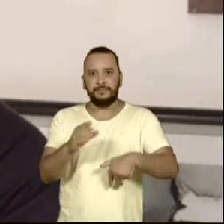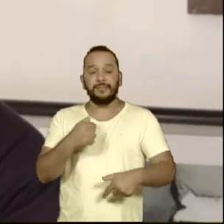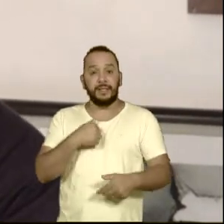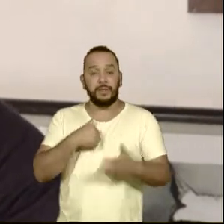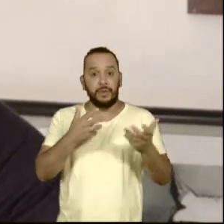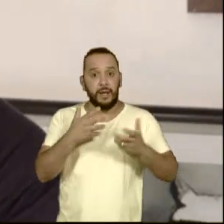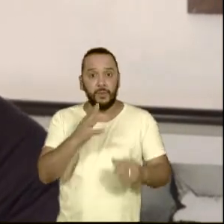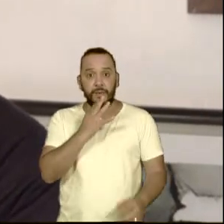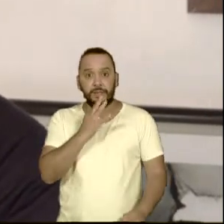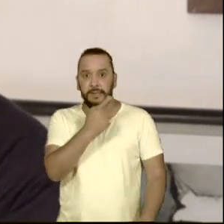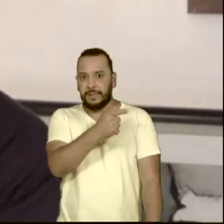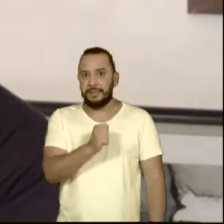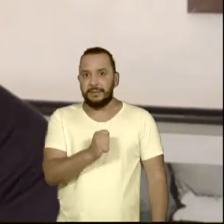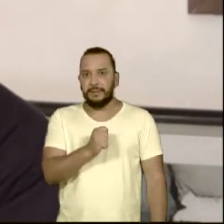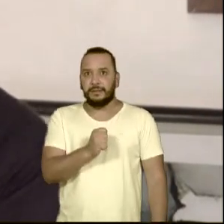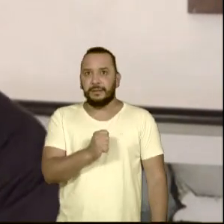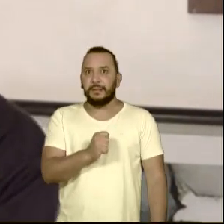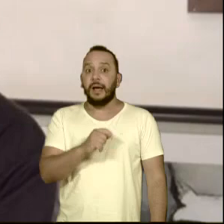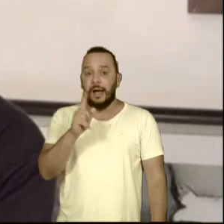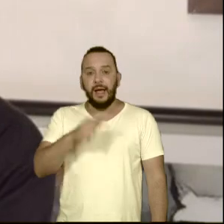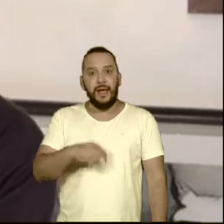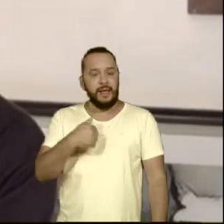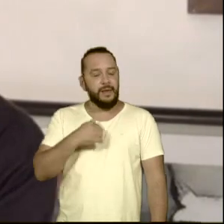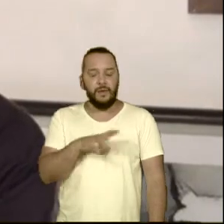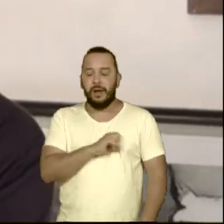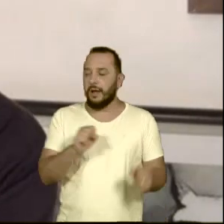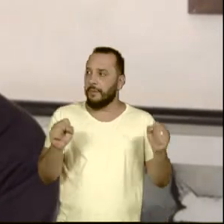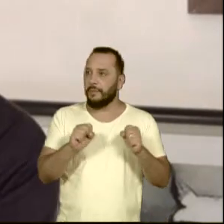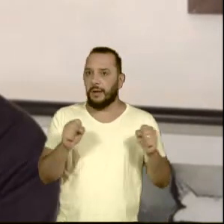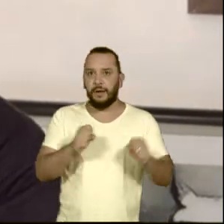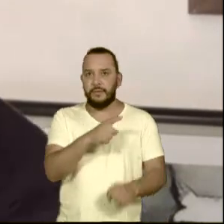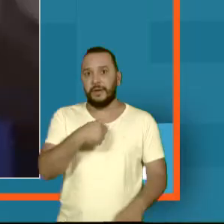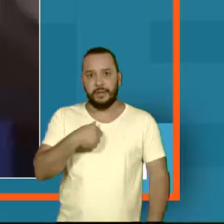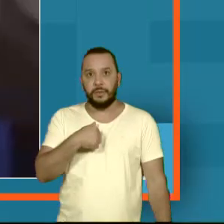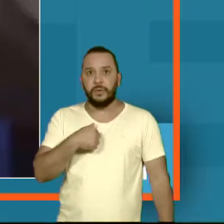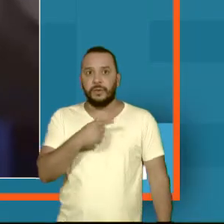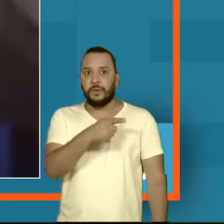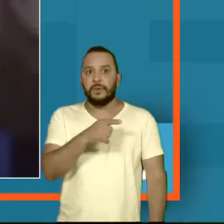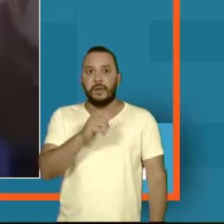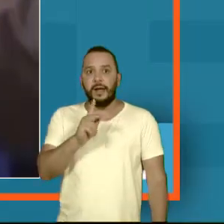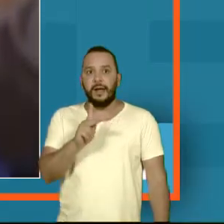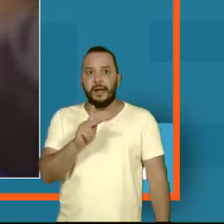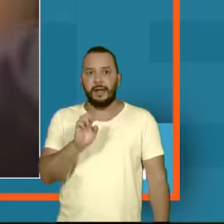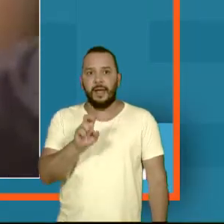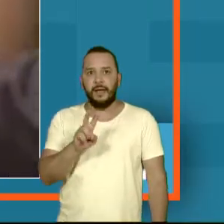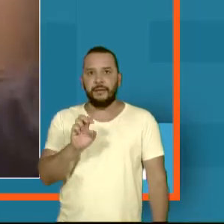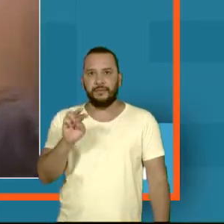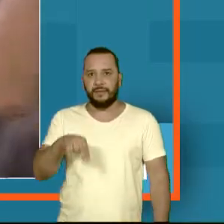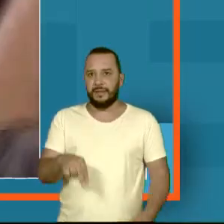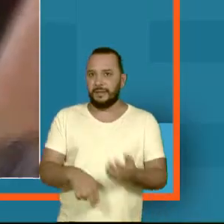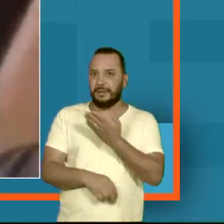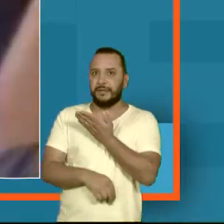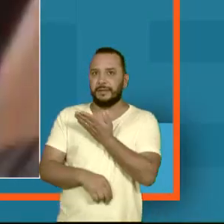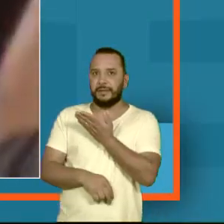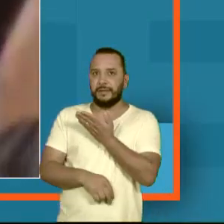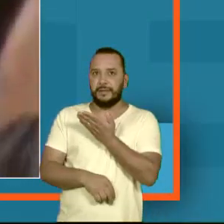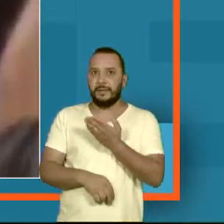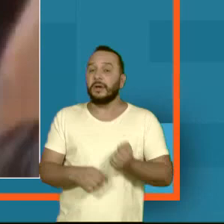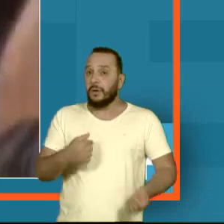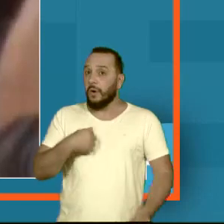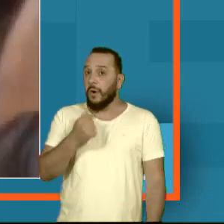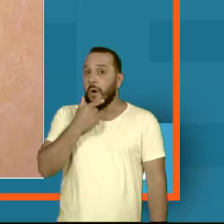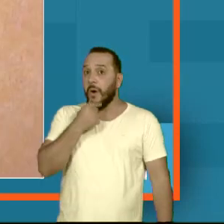porque eu queria muito conhecê-lo, era um dos meus grandes ídolos que eu nunca sonhei conhecer e ver, que era o Kevin Clash, o cara, só para